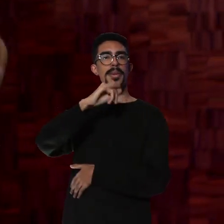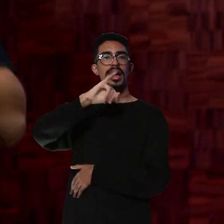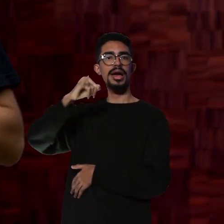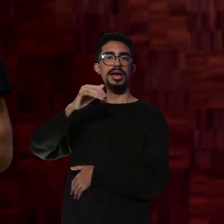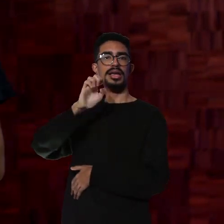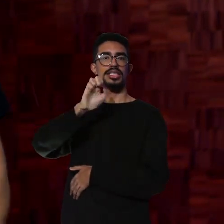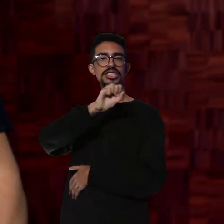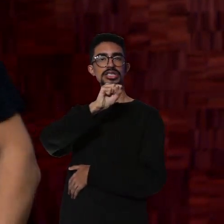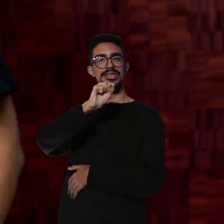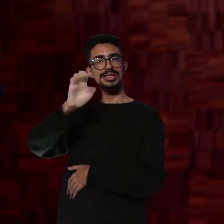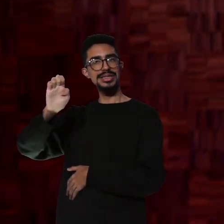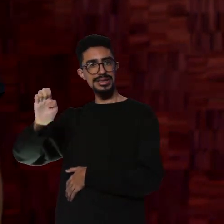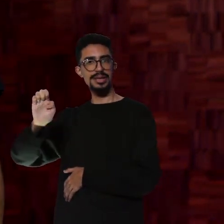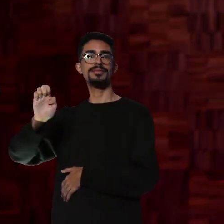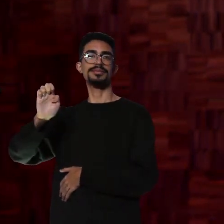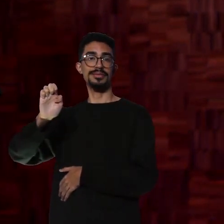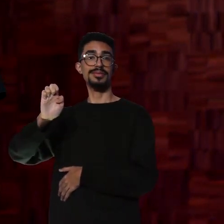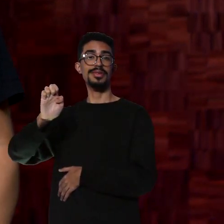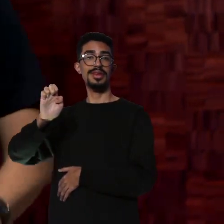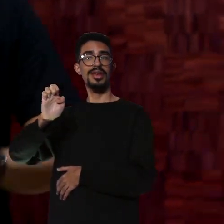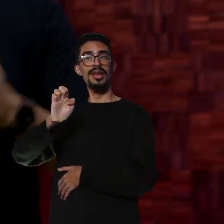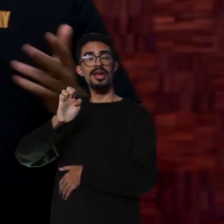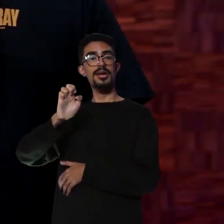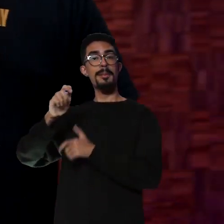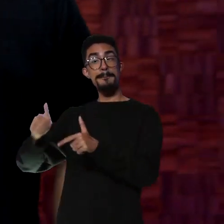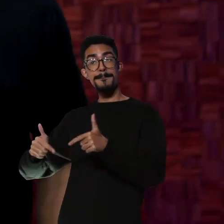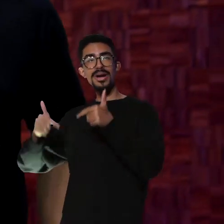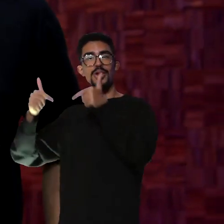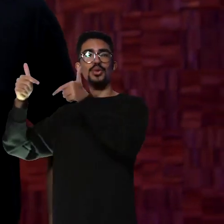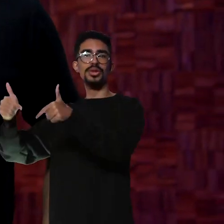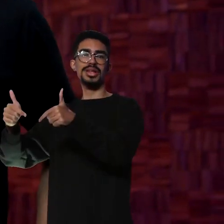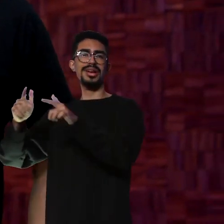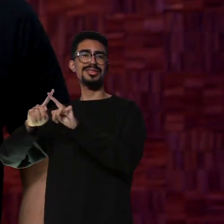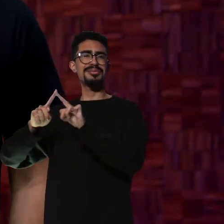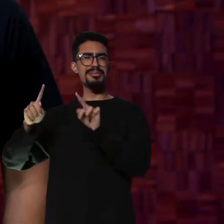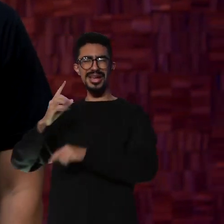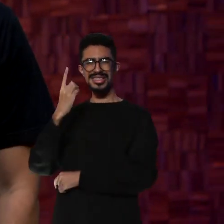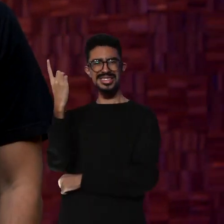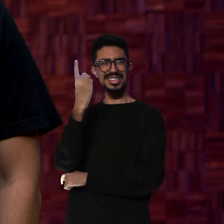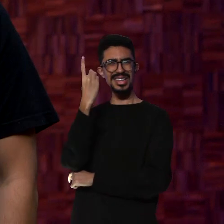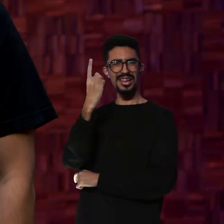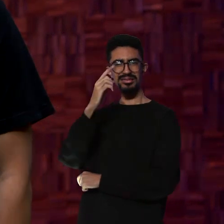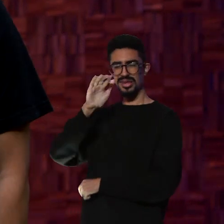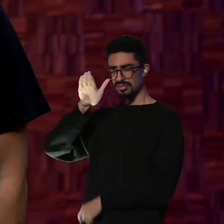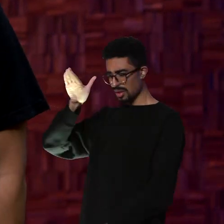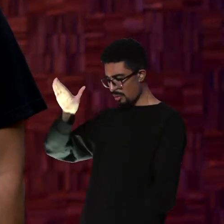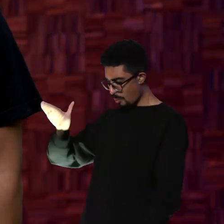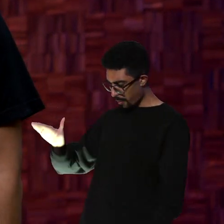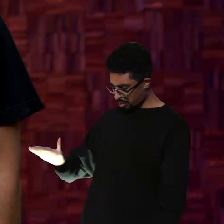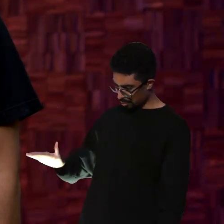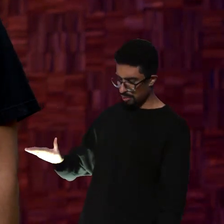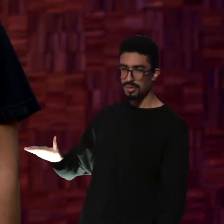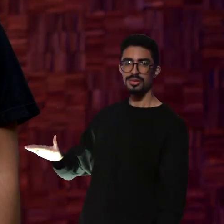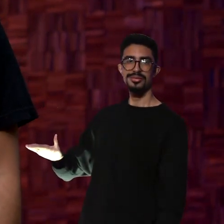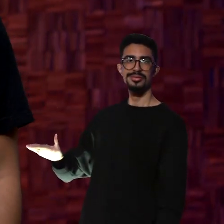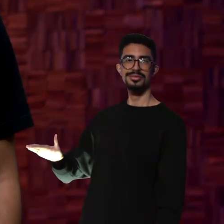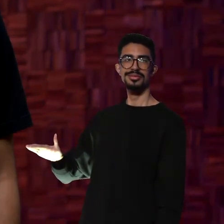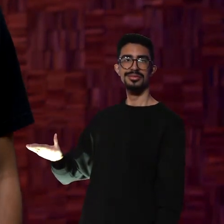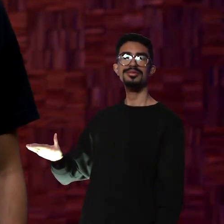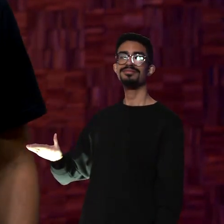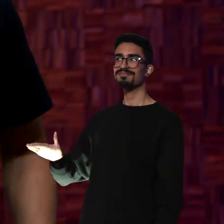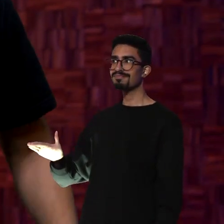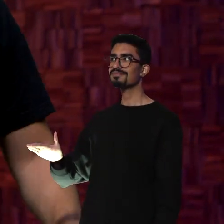eles, mas Davi era o menorzinho de todos os irmãos. Era até esquecido pelo seu pai, quando Samuel